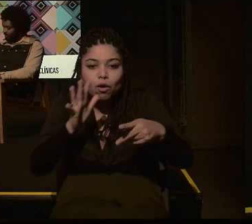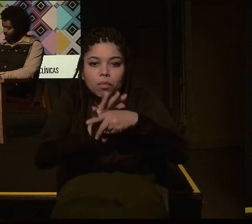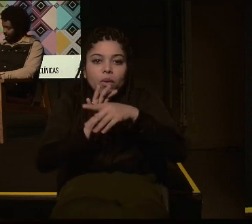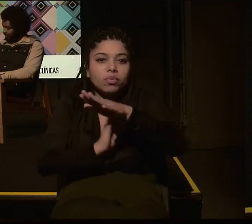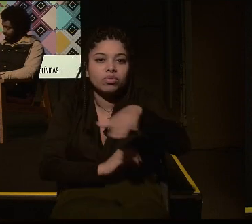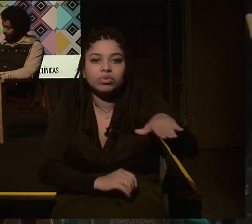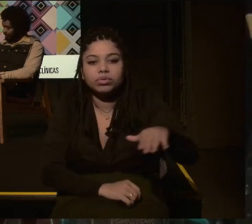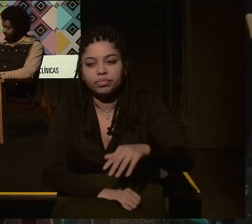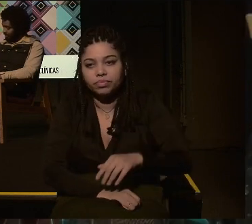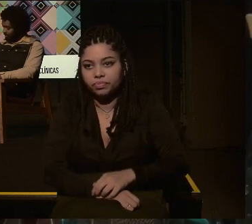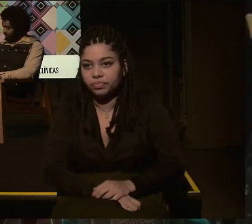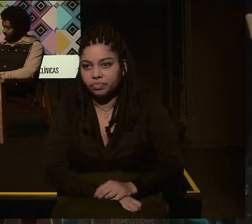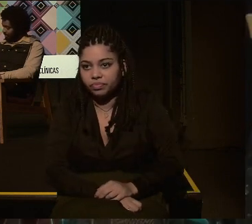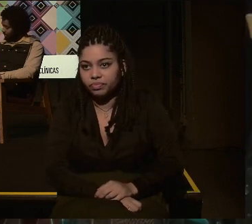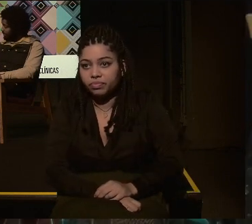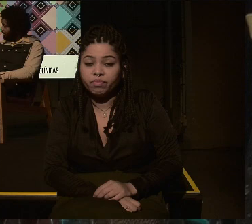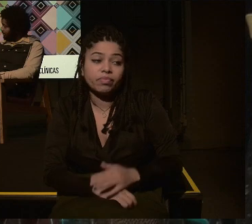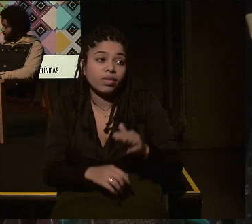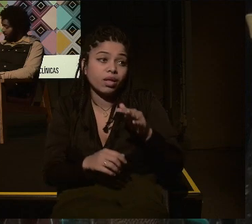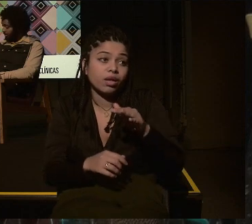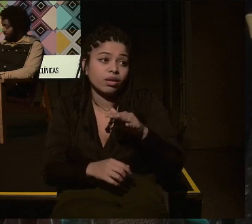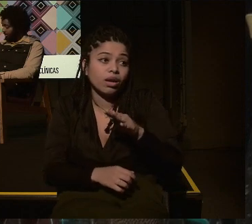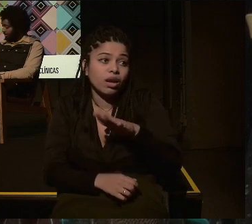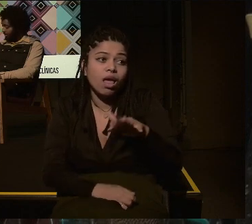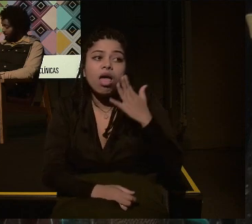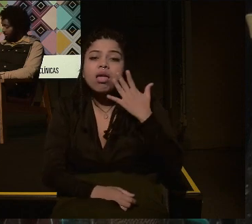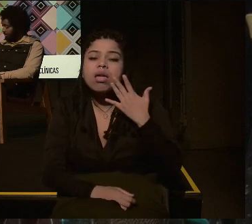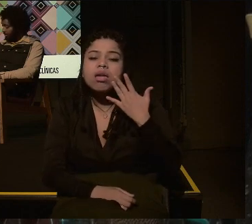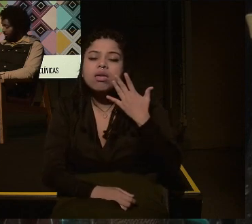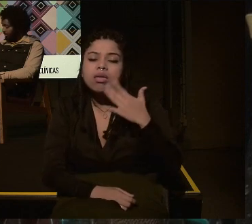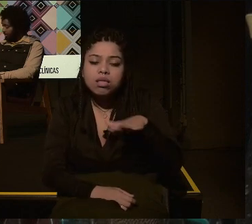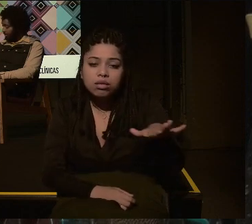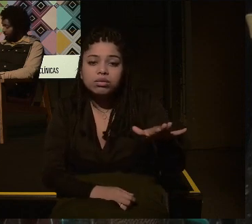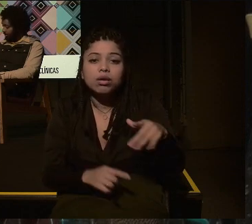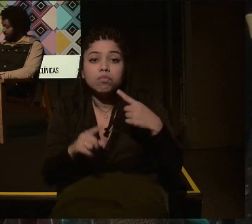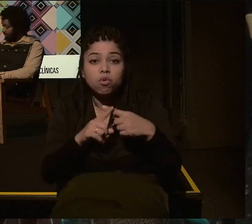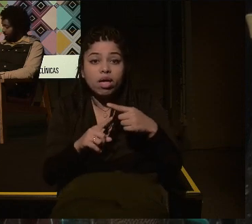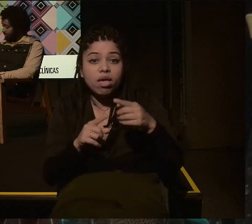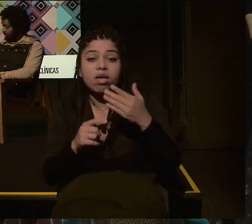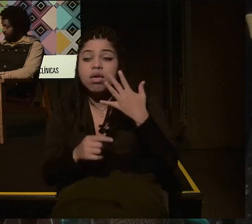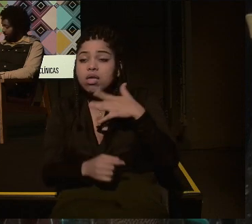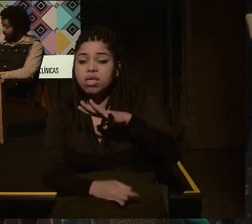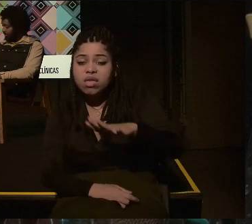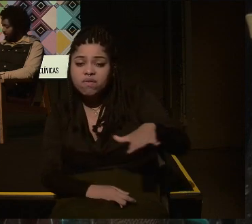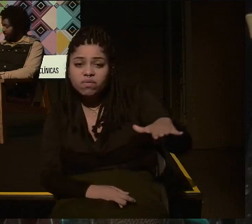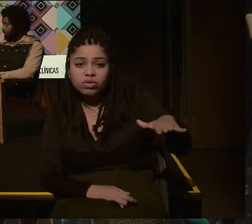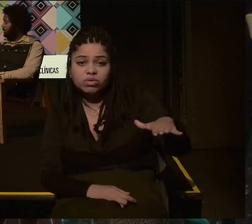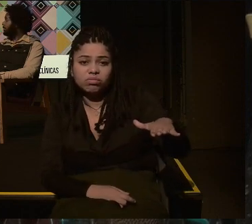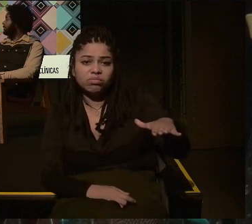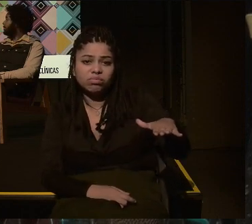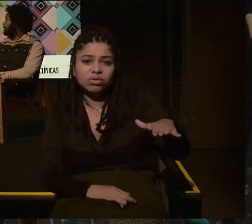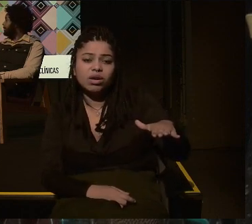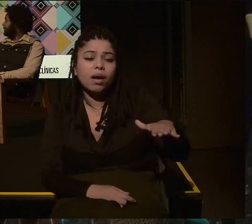infantil. E aí a palavra infantil aqui é proposital, porque infantil vem de uma ideia